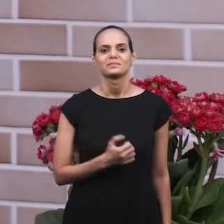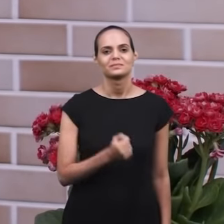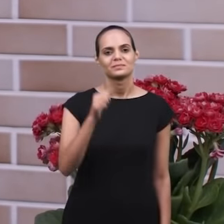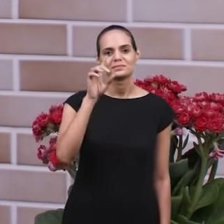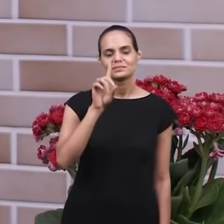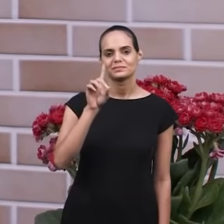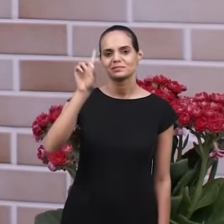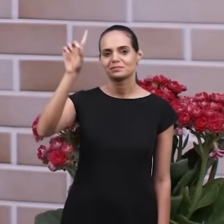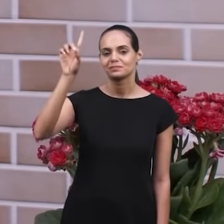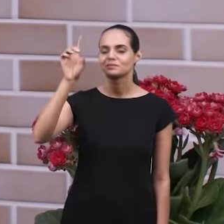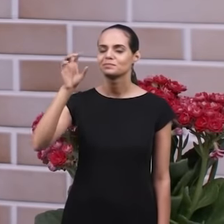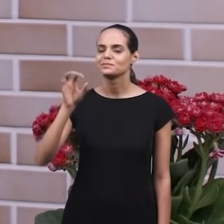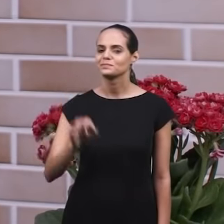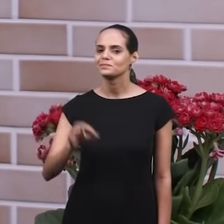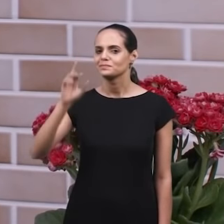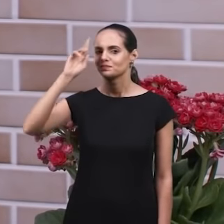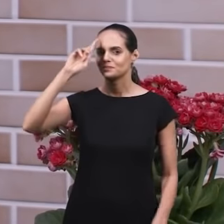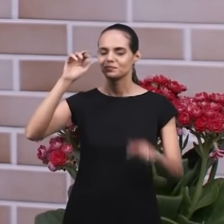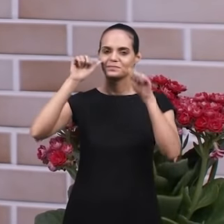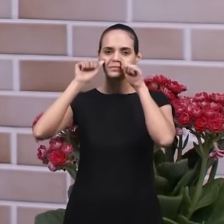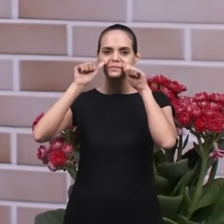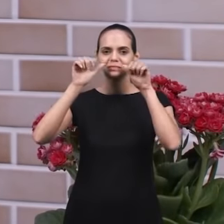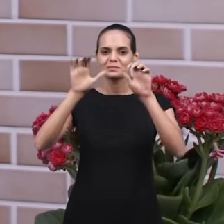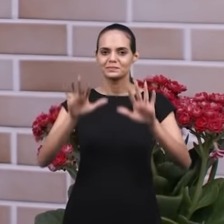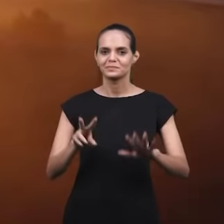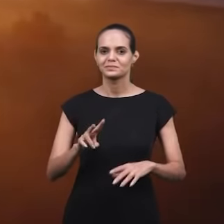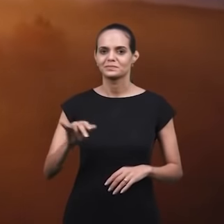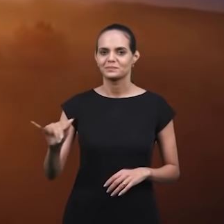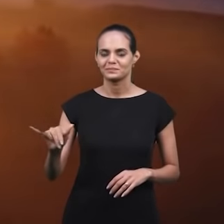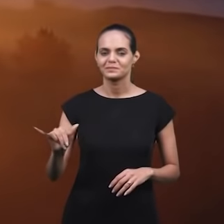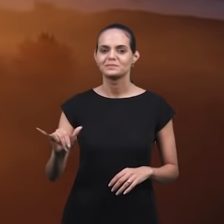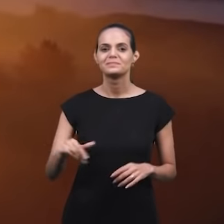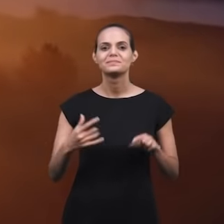e certamente o Senhor te abençoará grandemente.